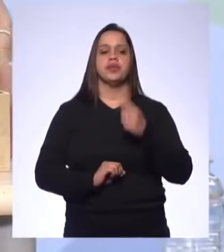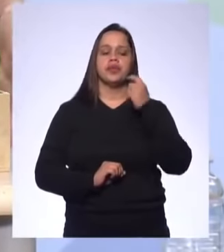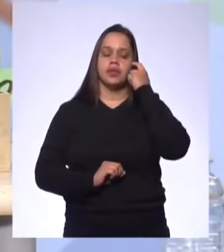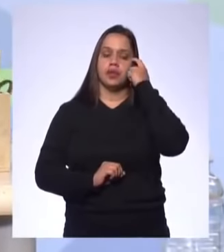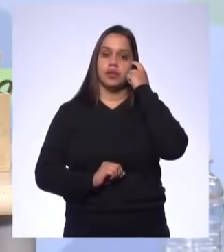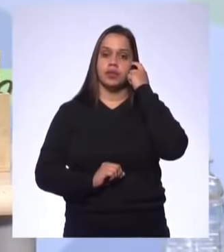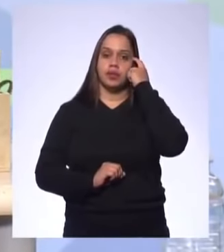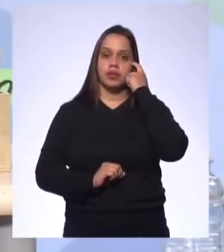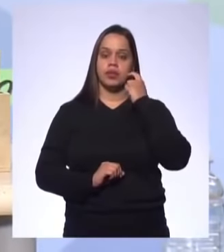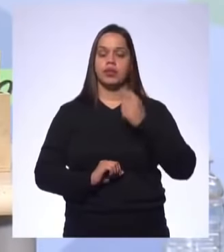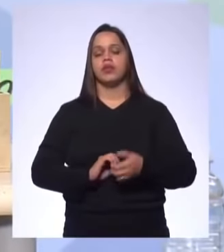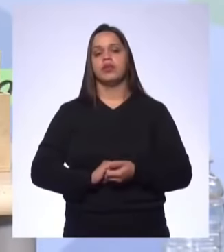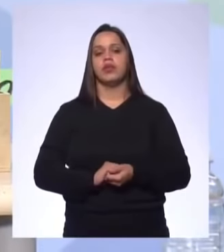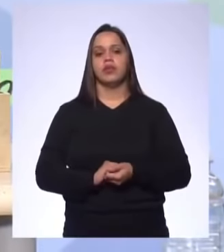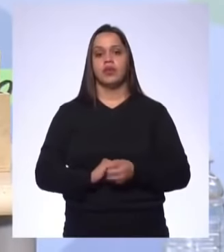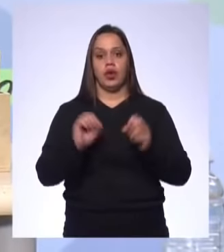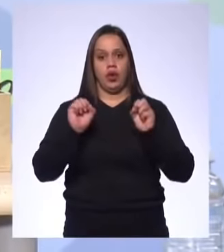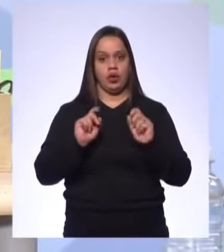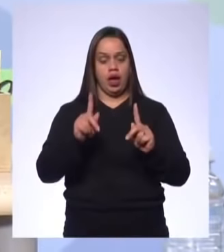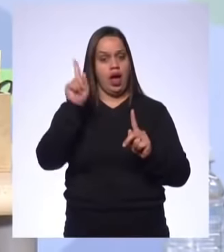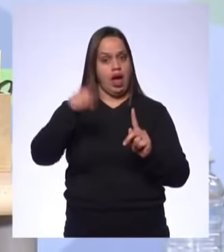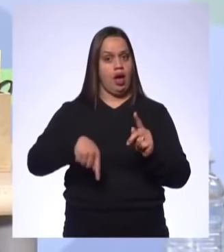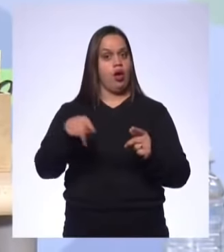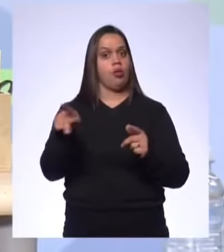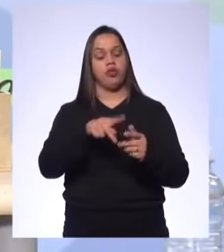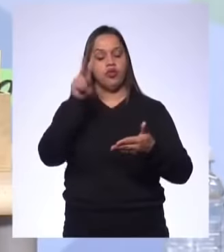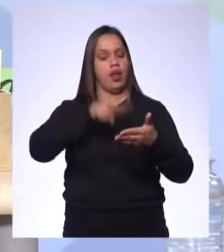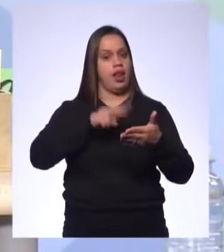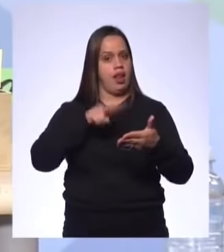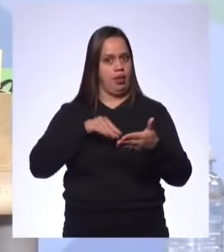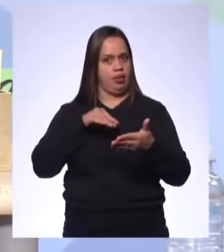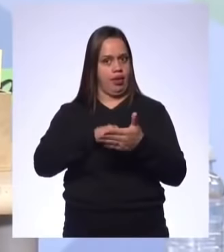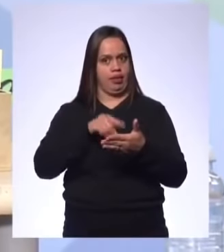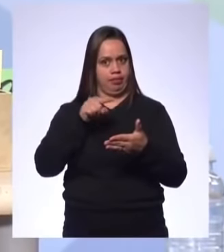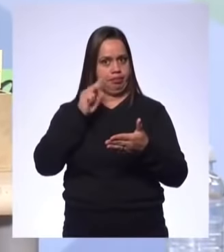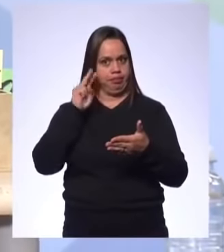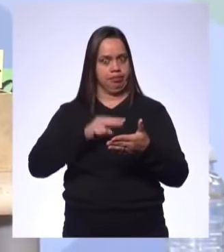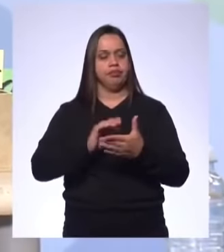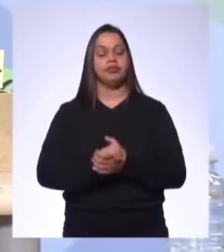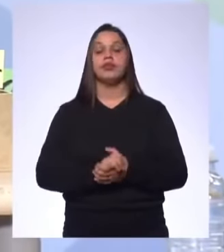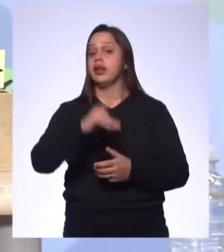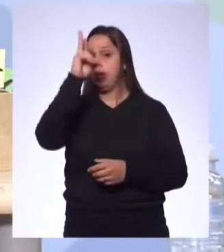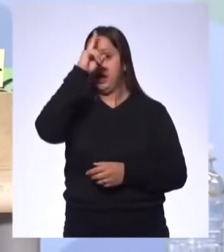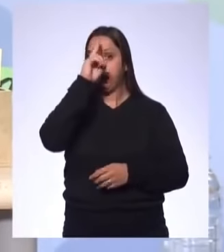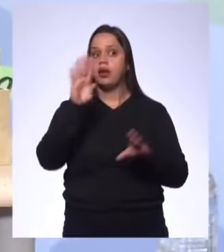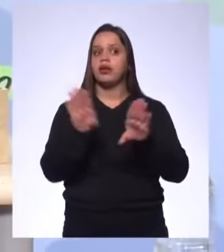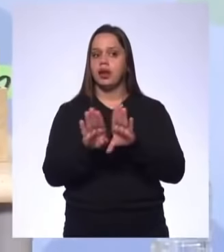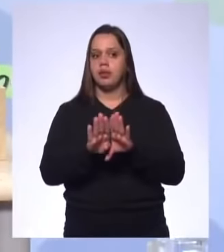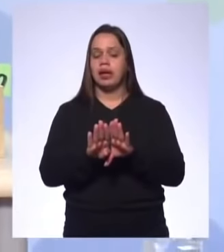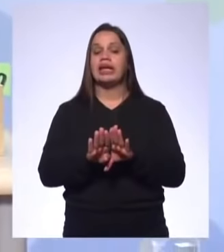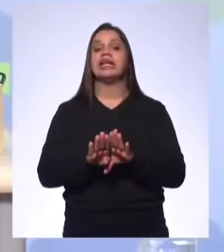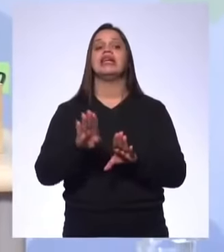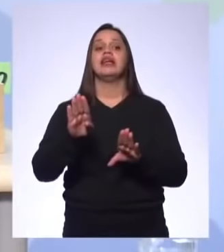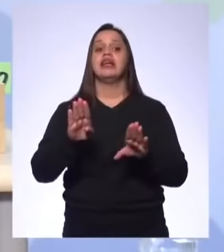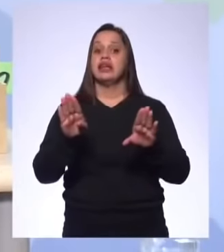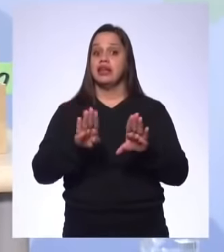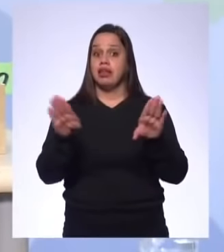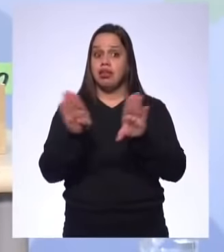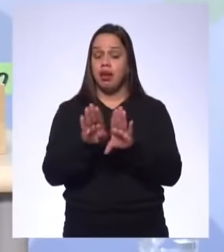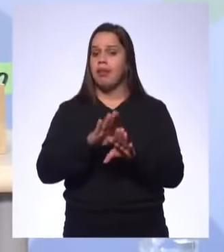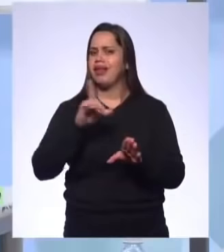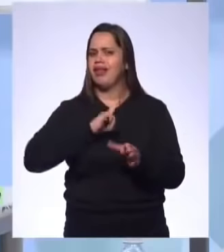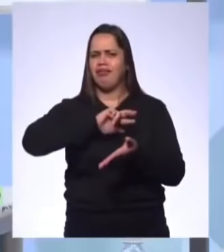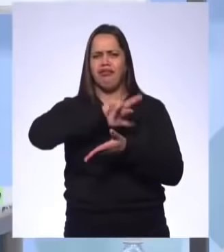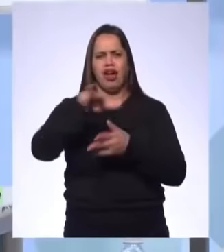Certo? É isso que o professor Carlos leu até aqui. Lembrando também que nós temos vários povos que estão adentrando. Então,